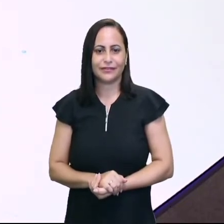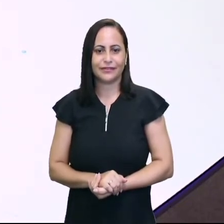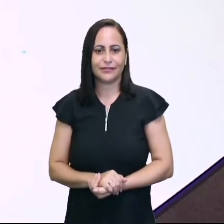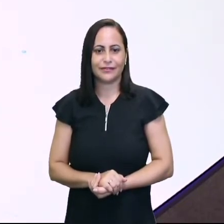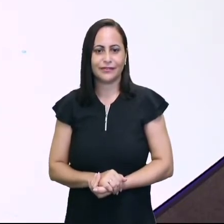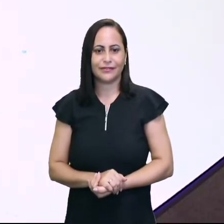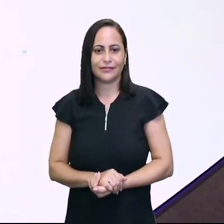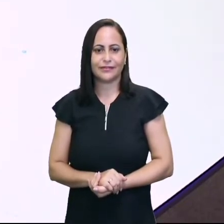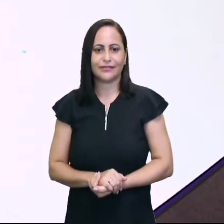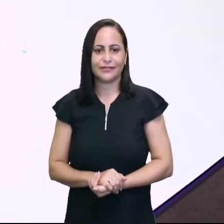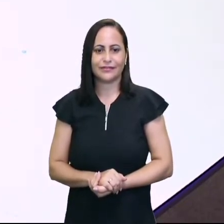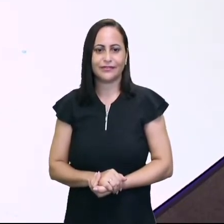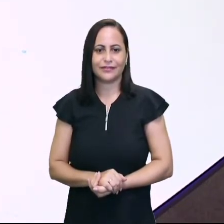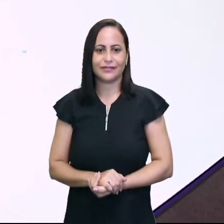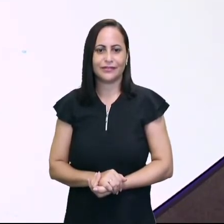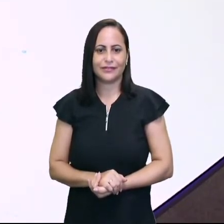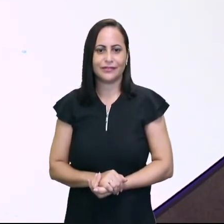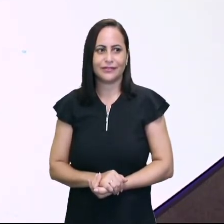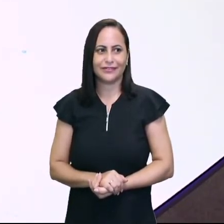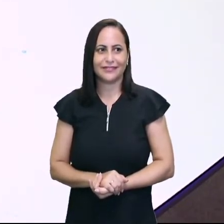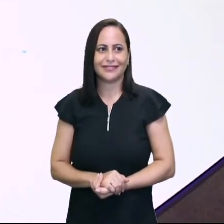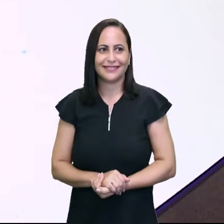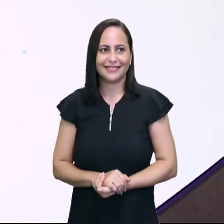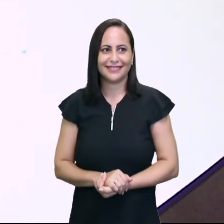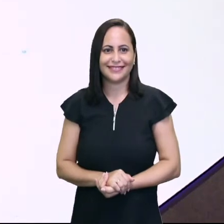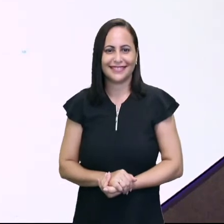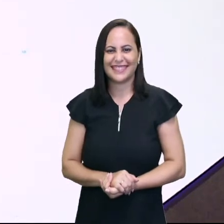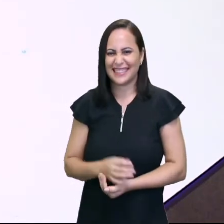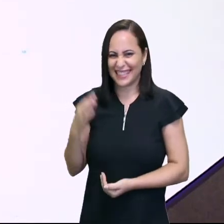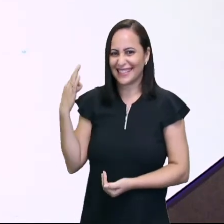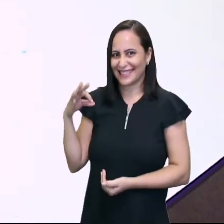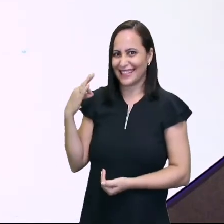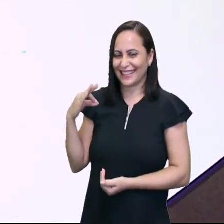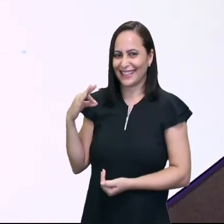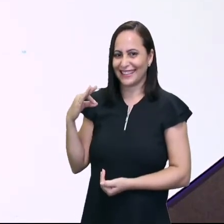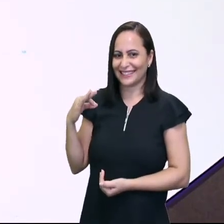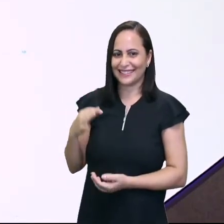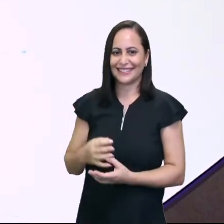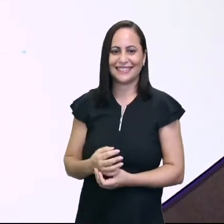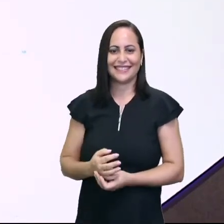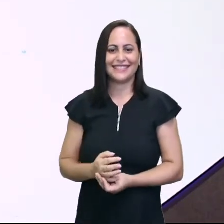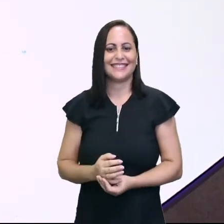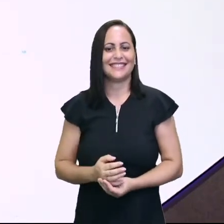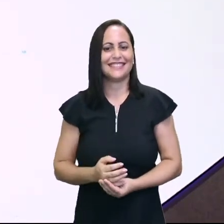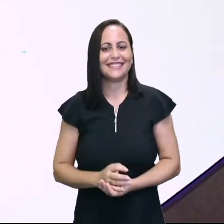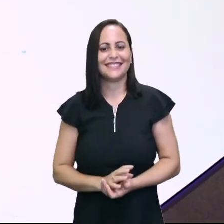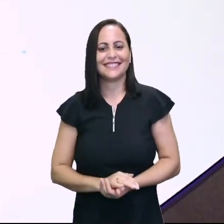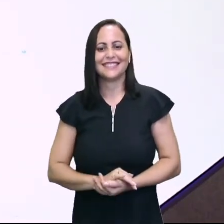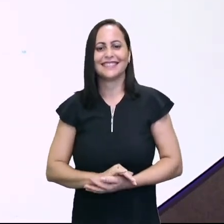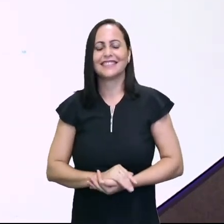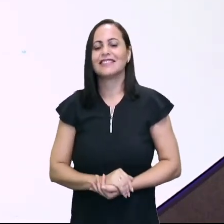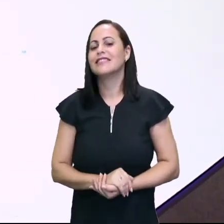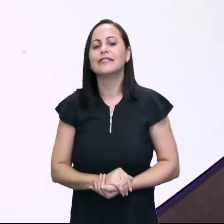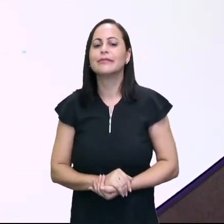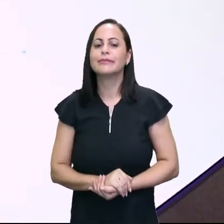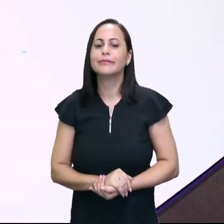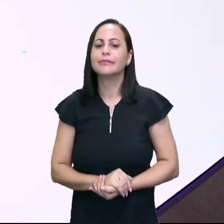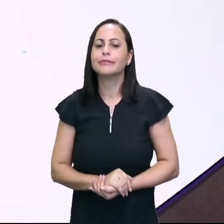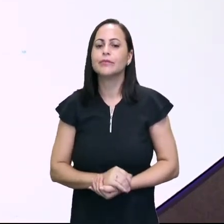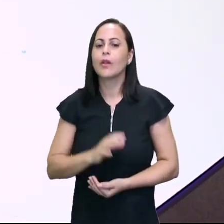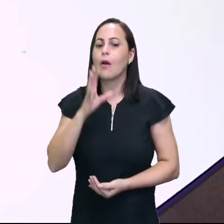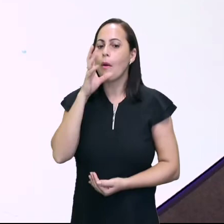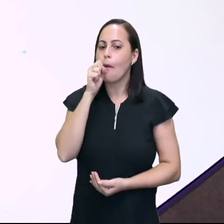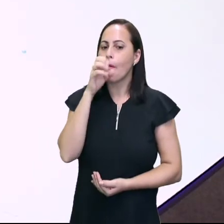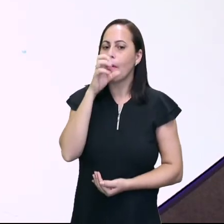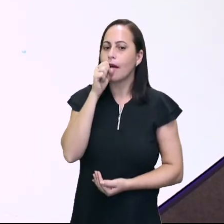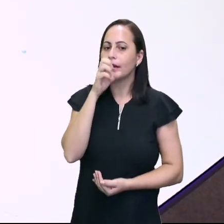dar certo. Ela tá acertando, crianças. Será que tá certo? Vai lá. Vamos ver? O